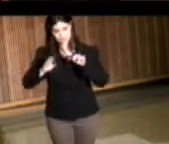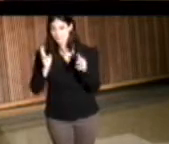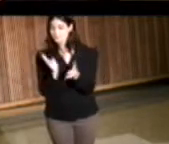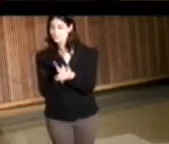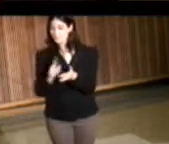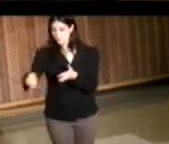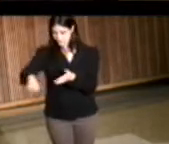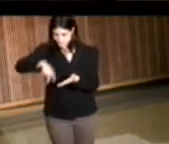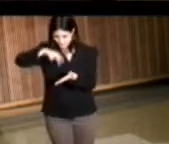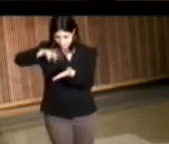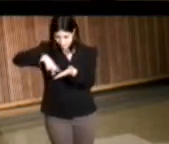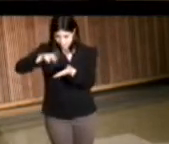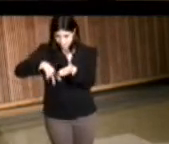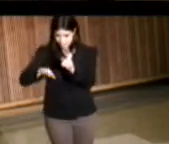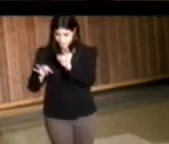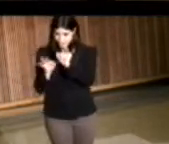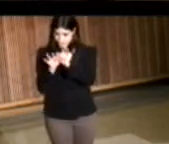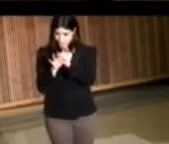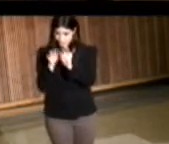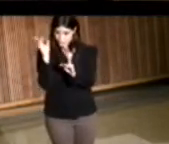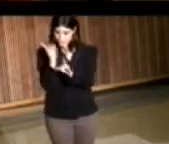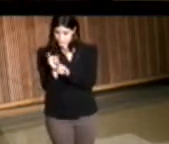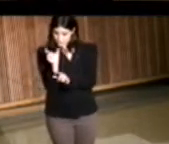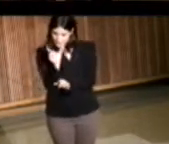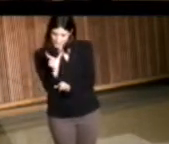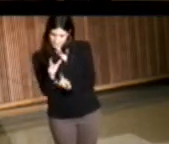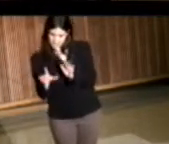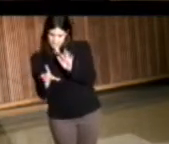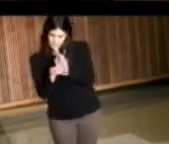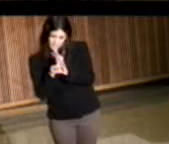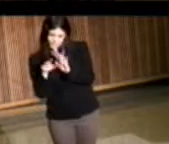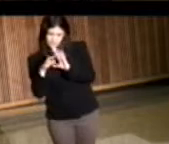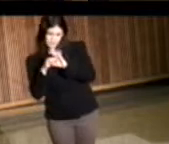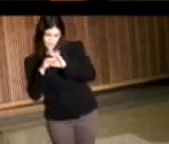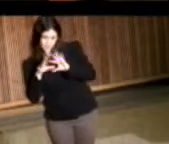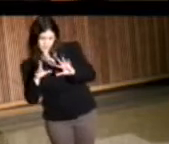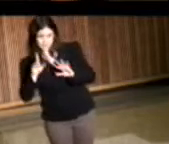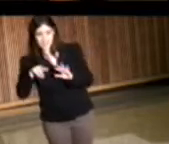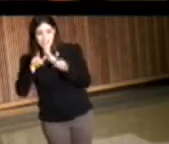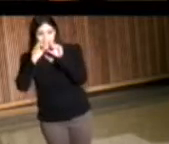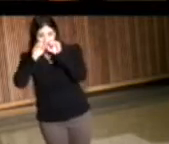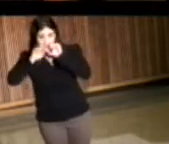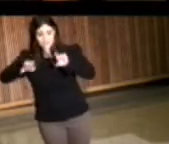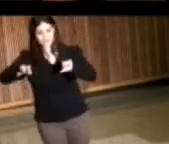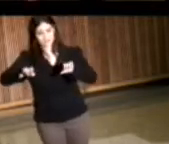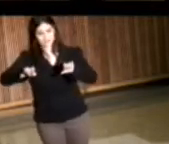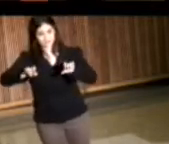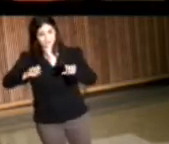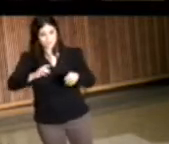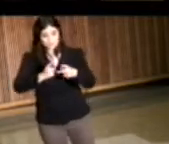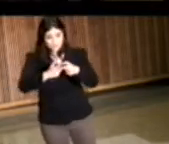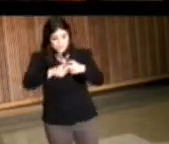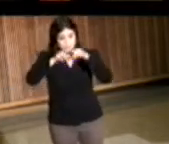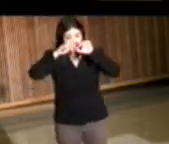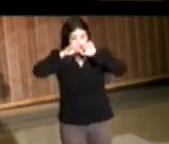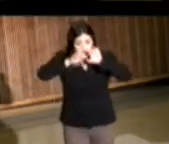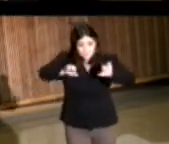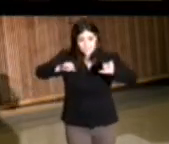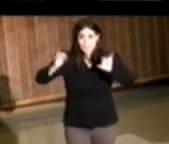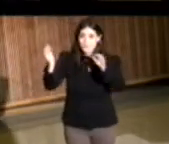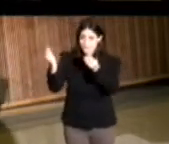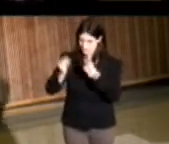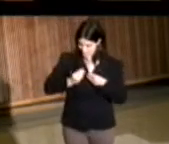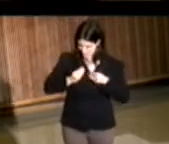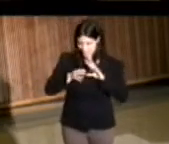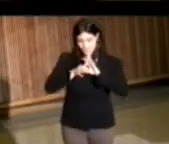sinônimo do Evangelho. E é por causa do poder libertador do Evangelho, fazendo diferença e